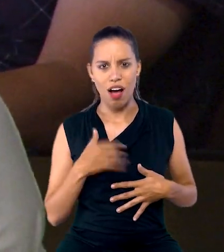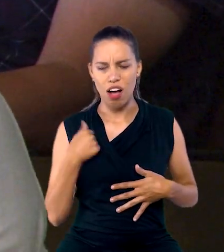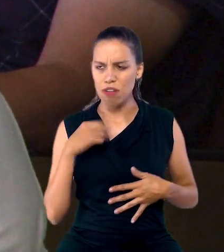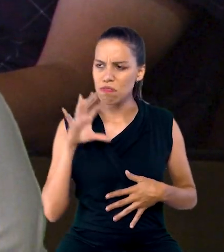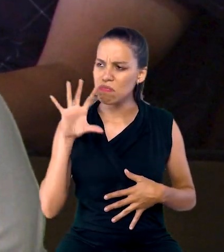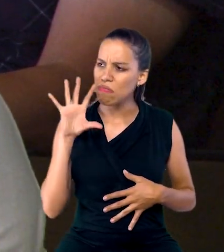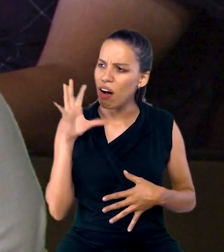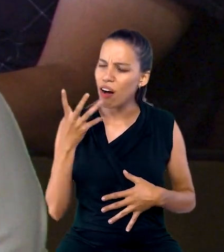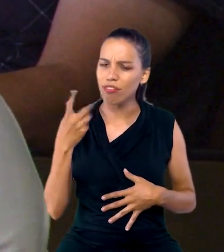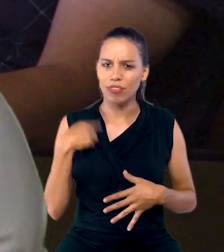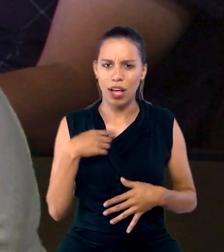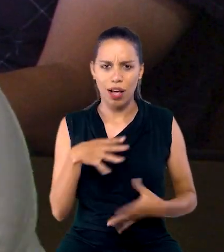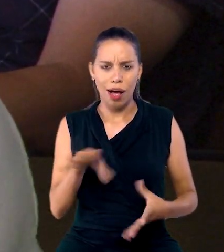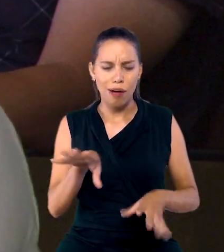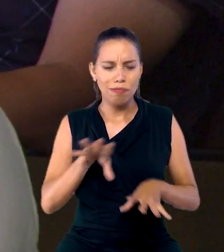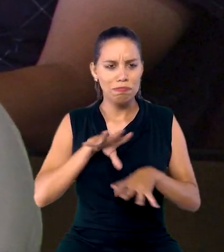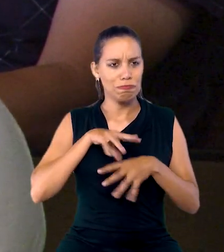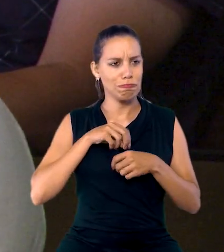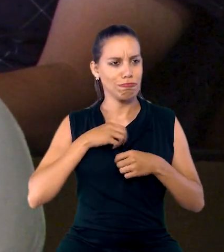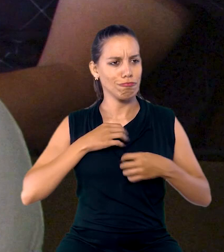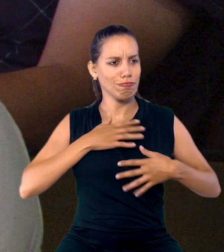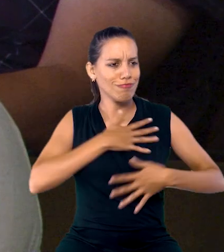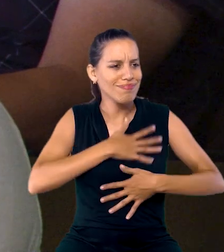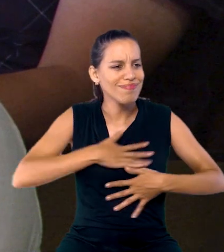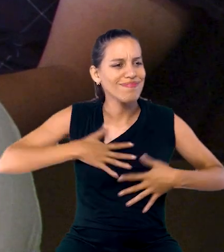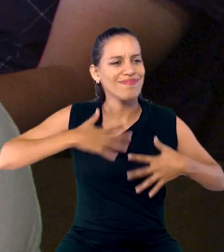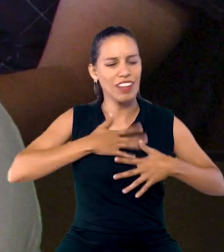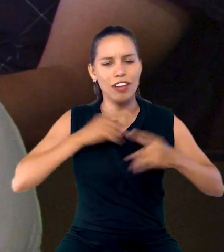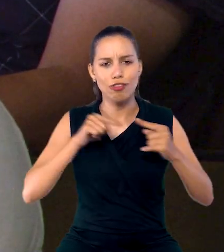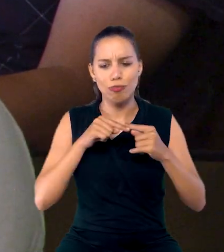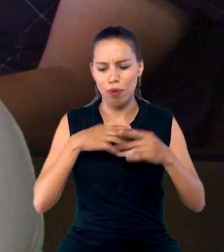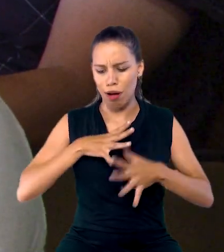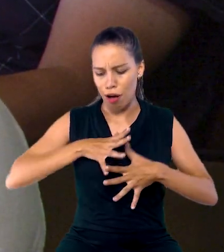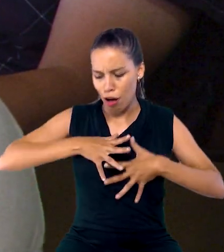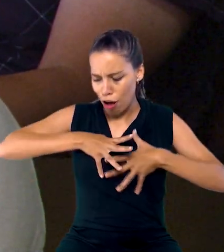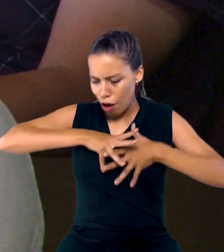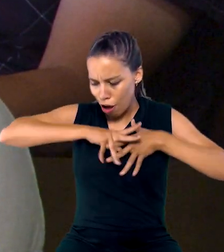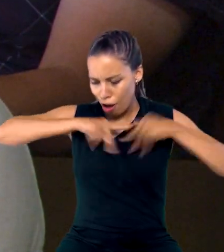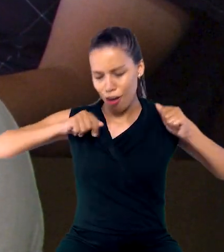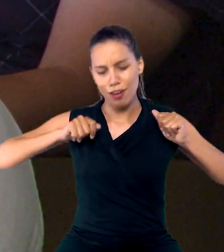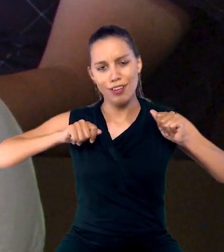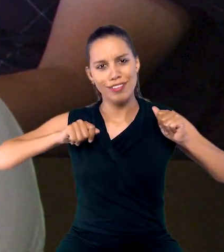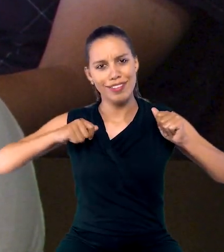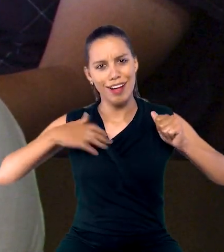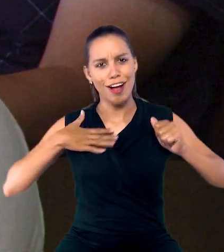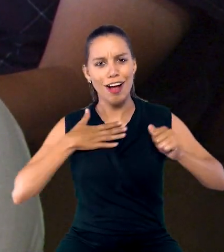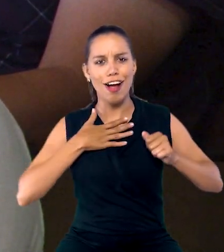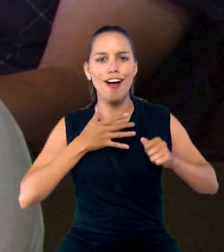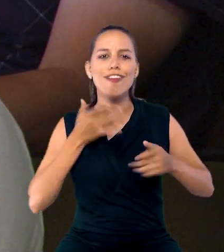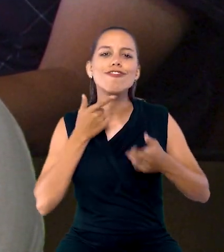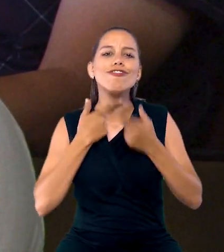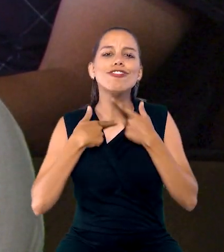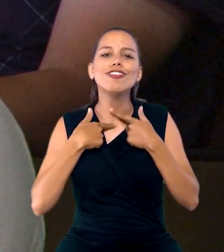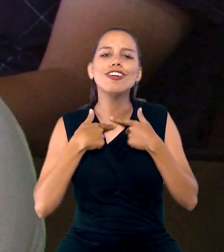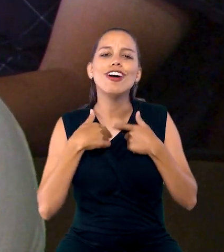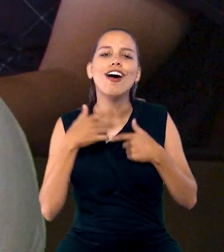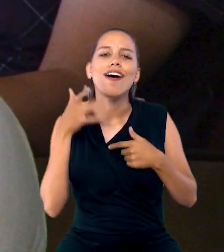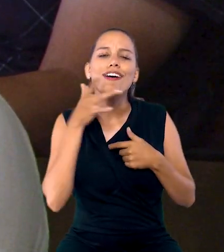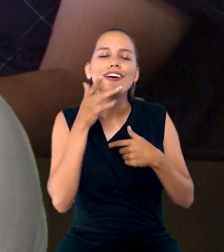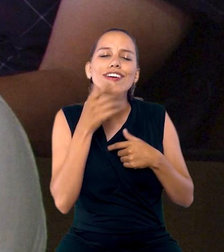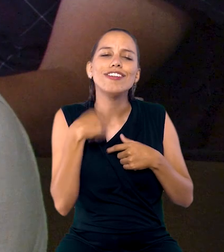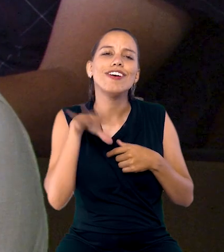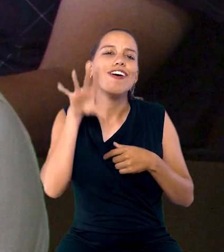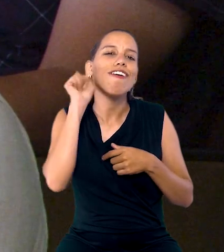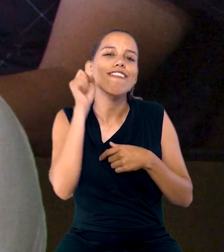acho que essa doçura veio, ela fez uma cura, assim, sabe? É gostoso ouvir vocês. Vocês têm umas